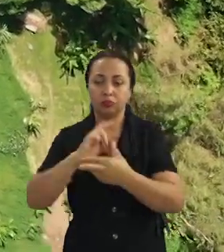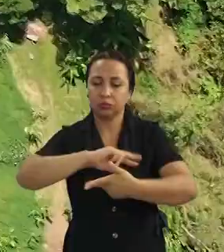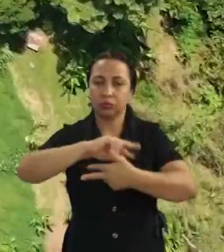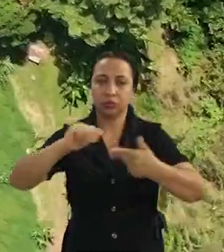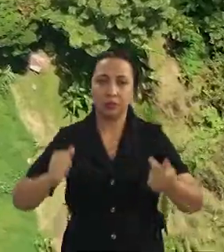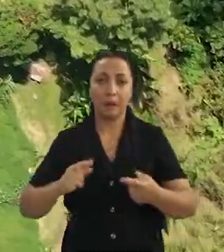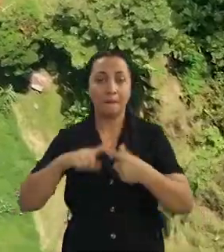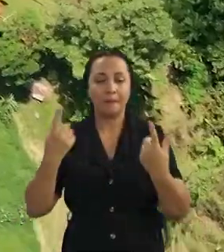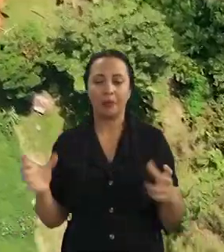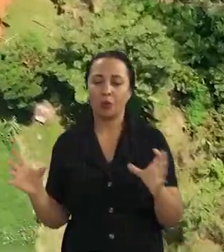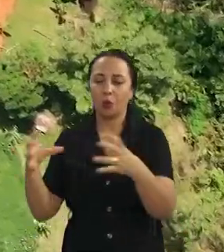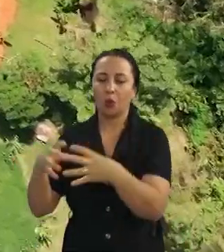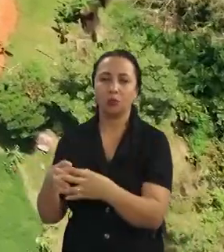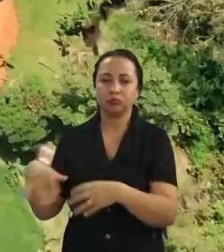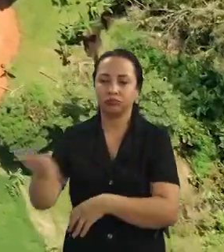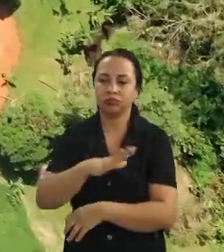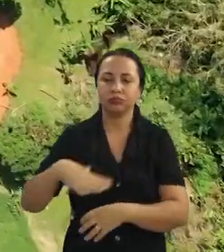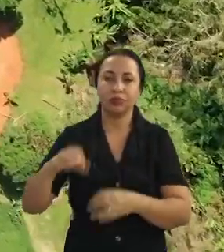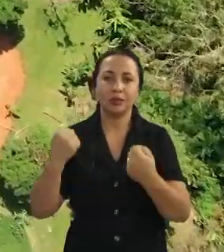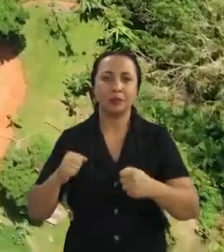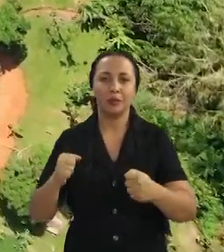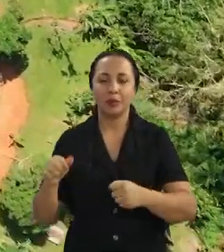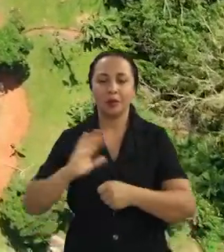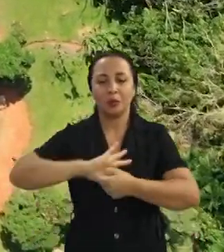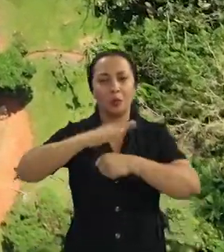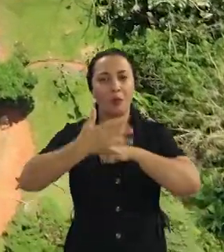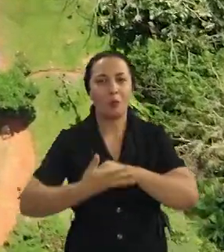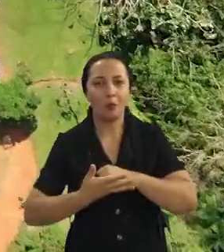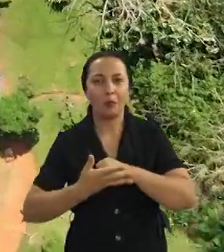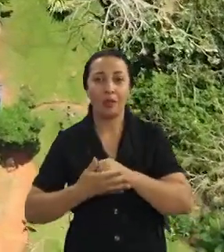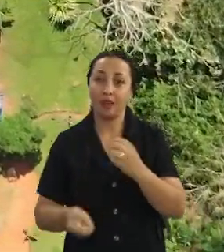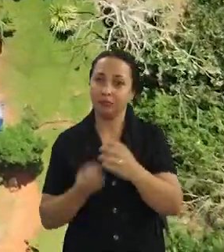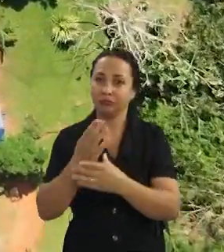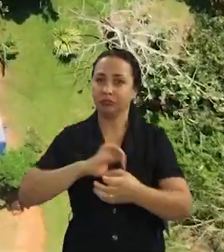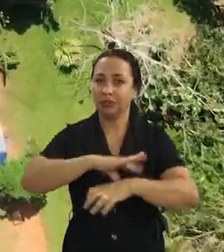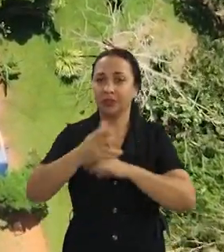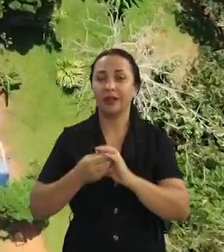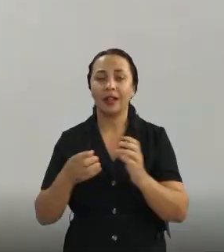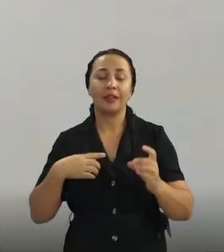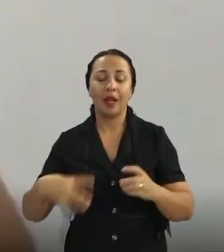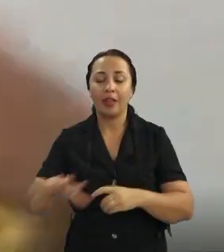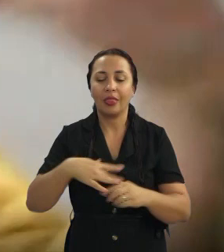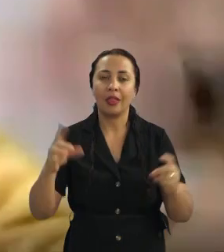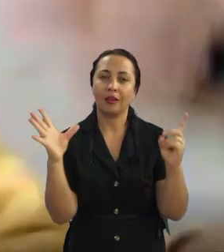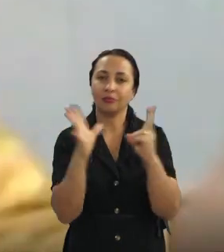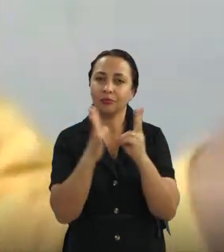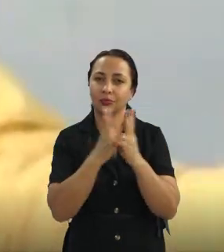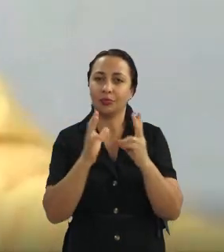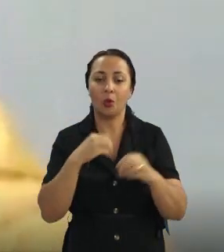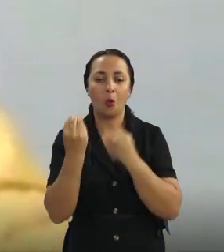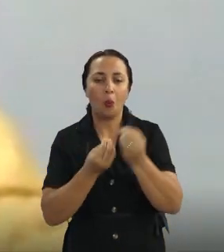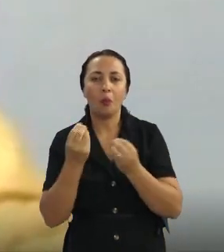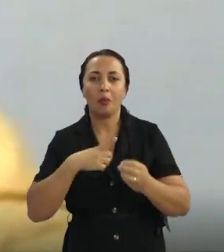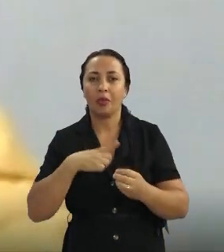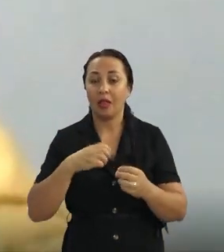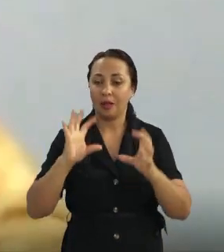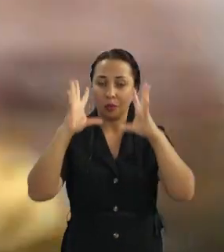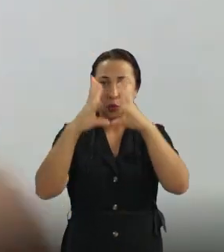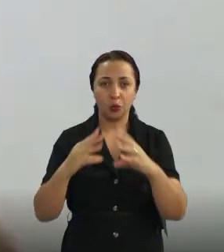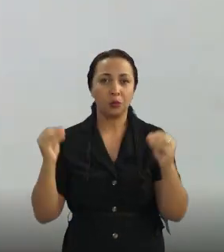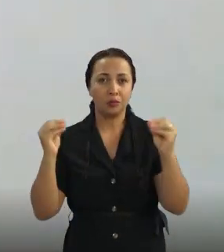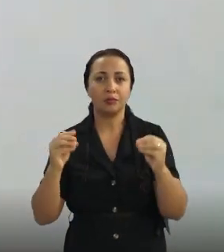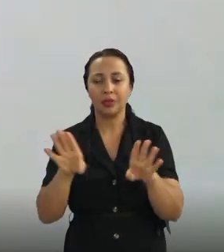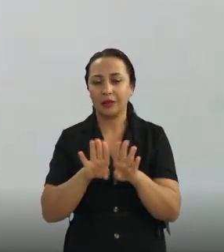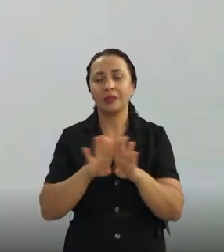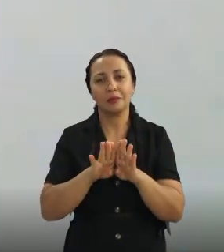né, do conjunto de áreas que podem proteger a biodiversidade estão os territórios indígenas. E quando a gente consta esse